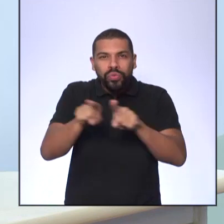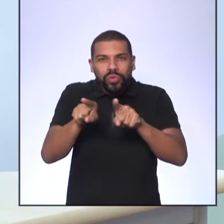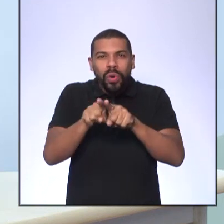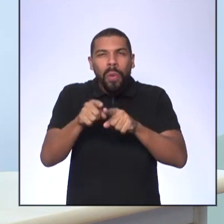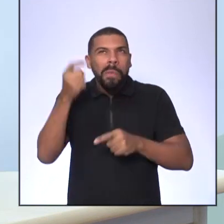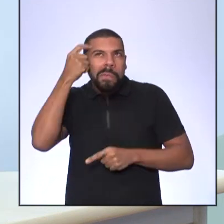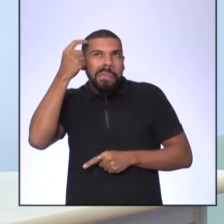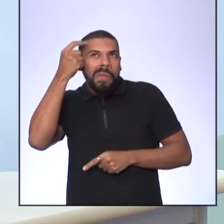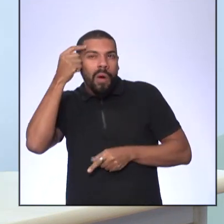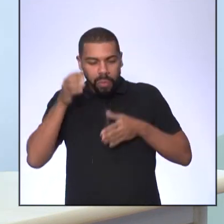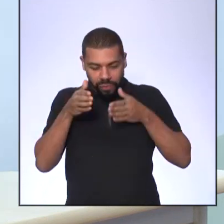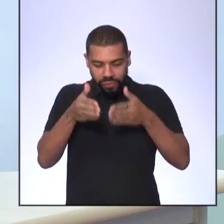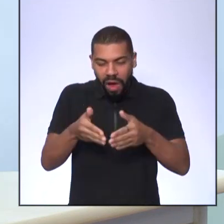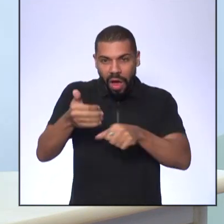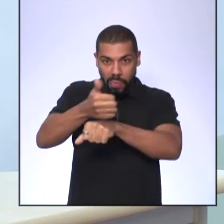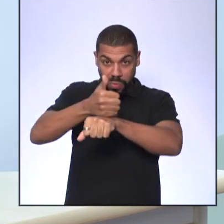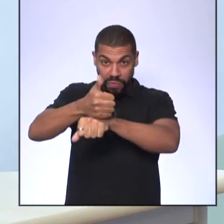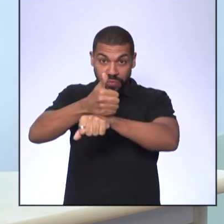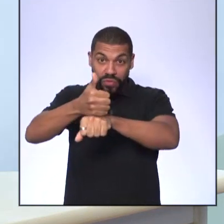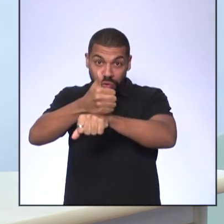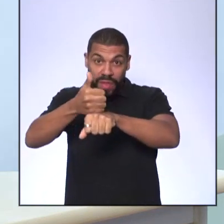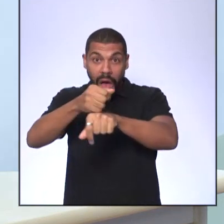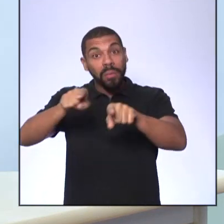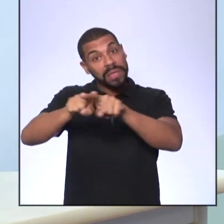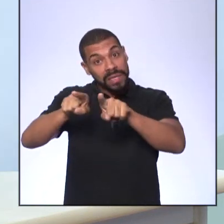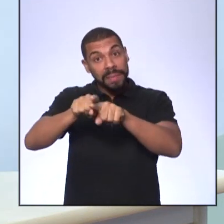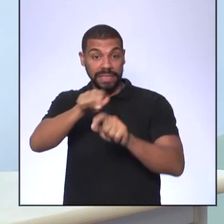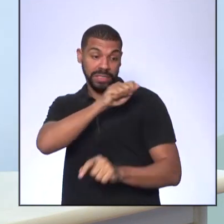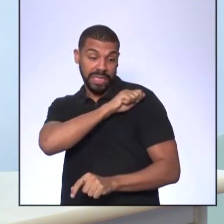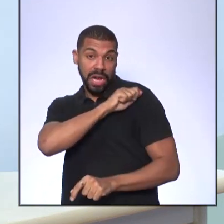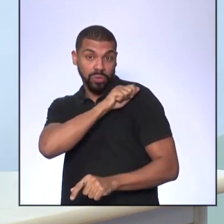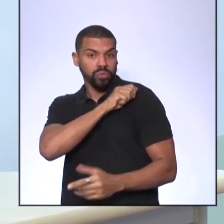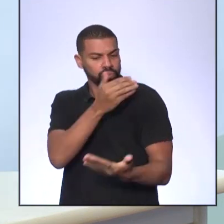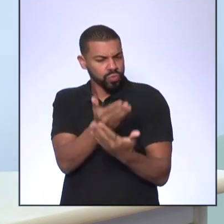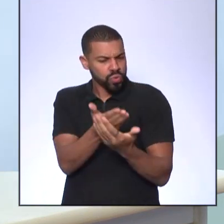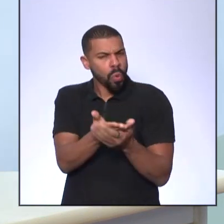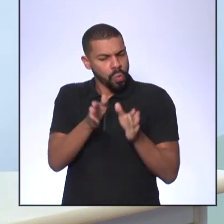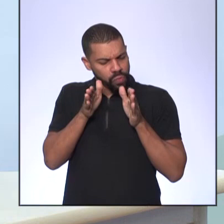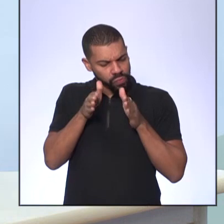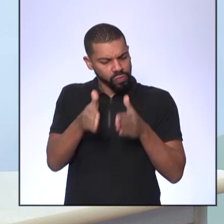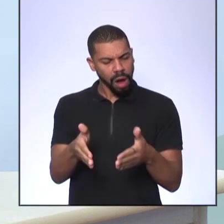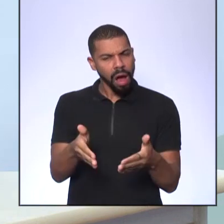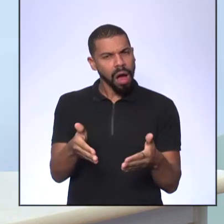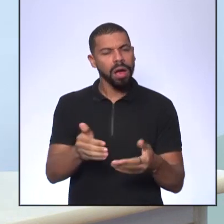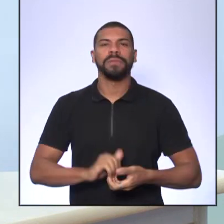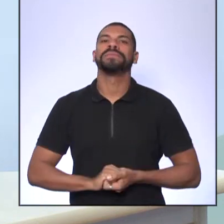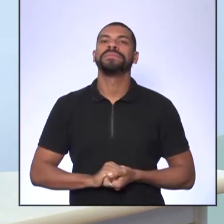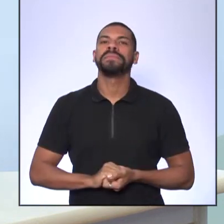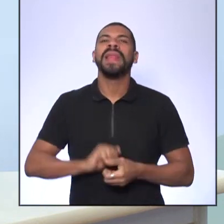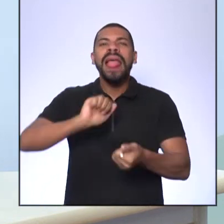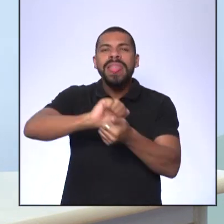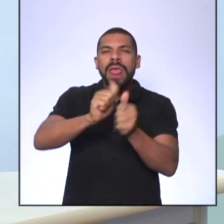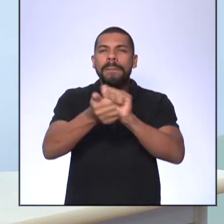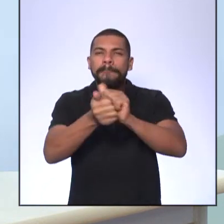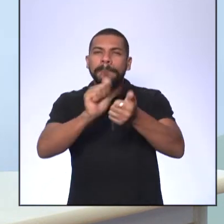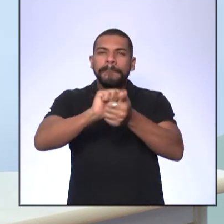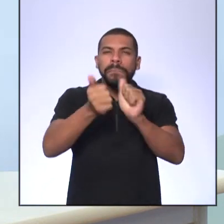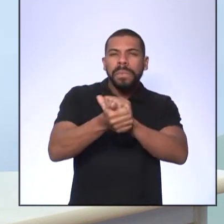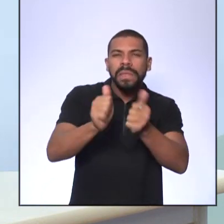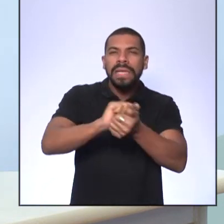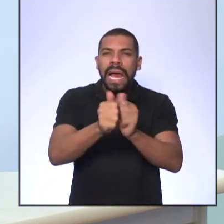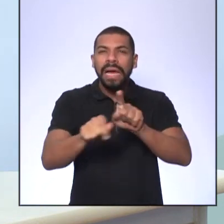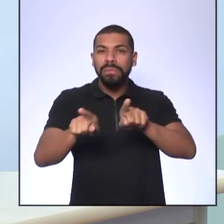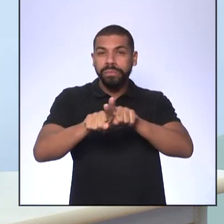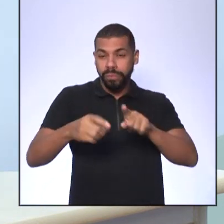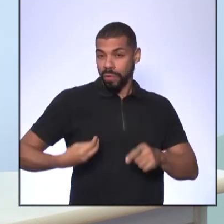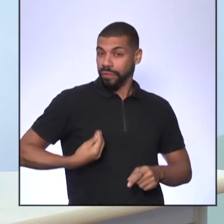de estudante, de profissional, de estudar mesmo, né, de aluno, adaptar-se a situações que o permitam